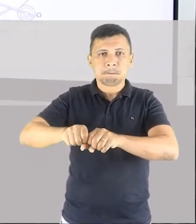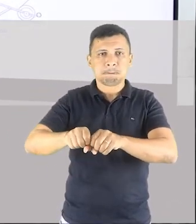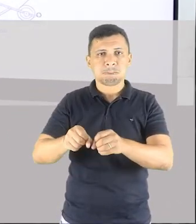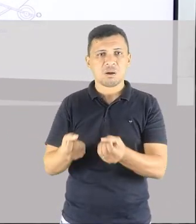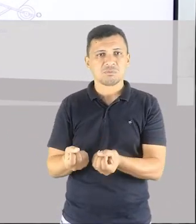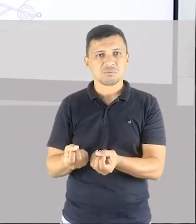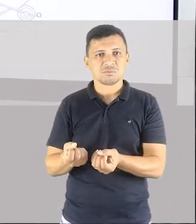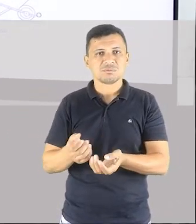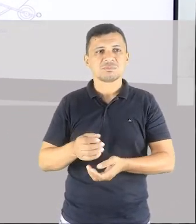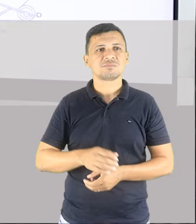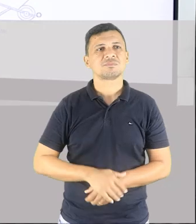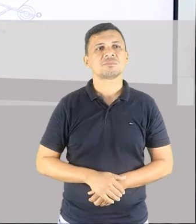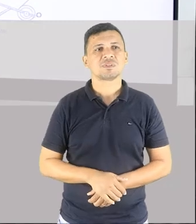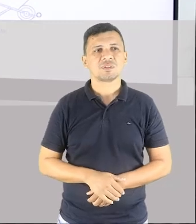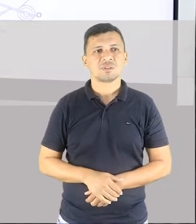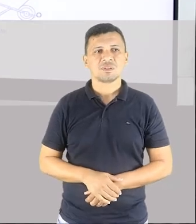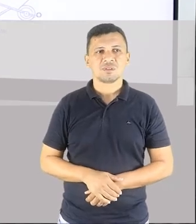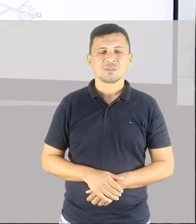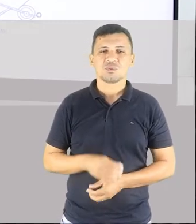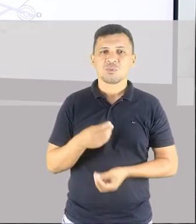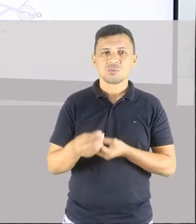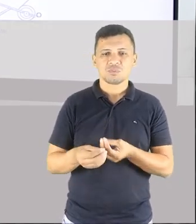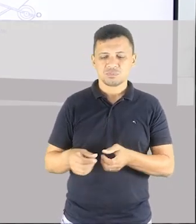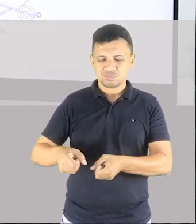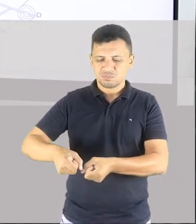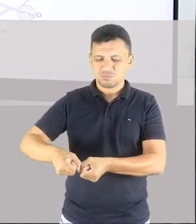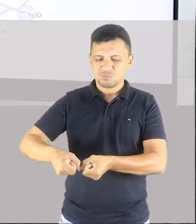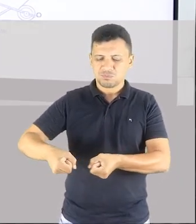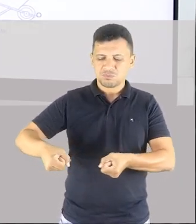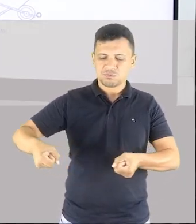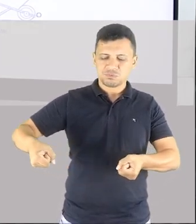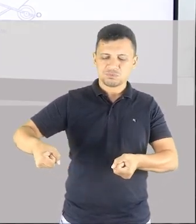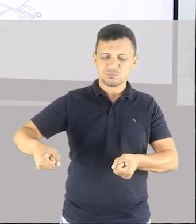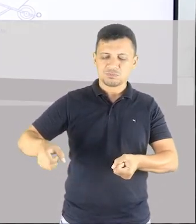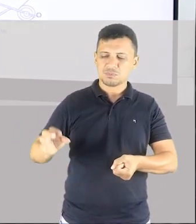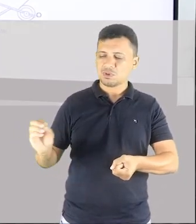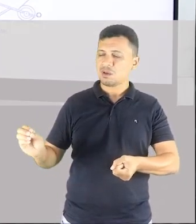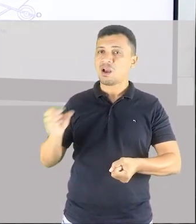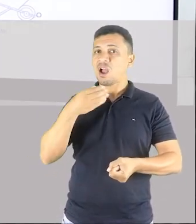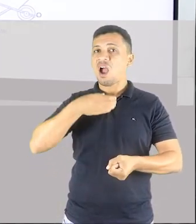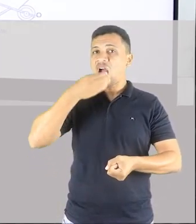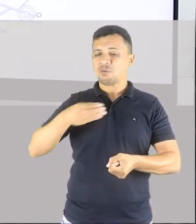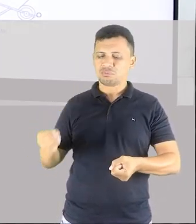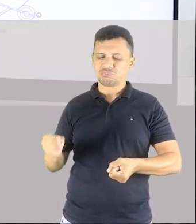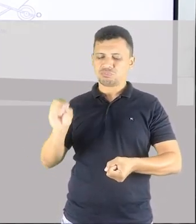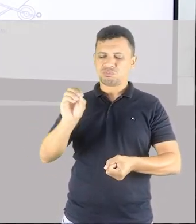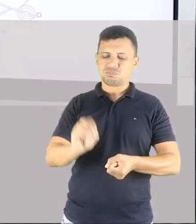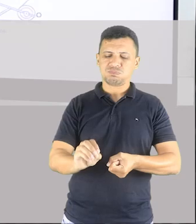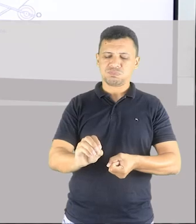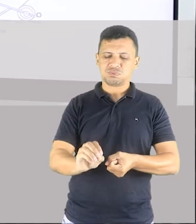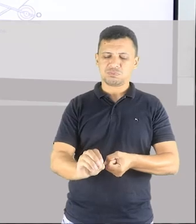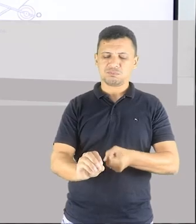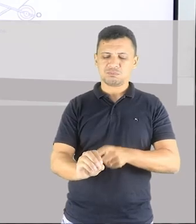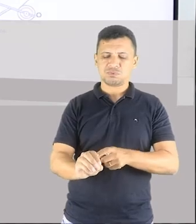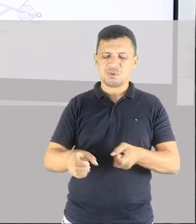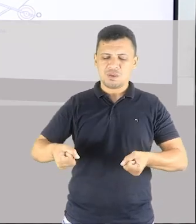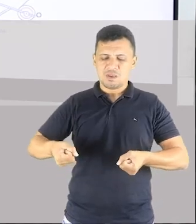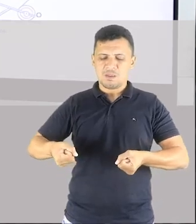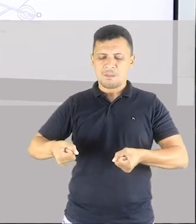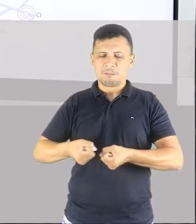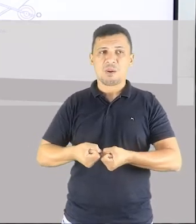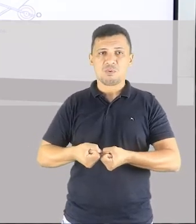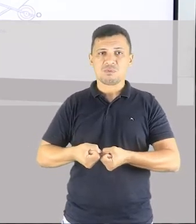Olha onde está o apoio. Você abre isso, né? Coloca a noz e fecha. A força potente bem aqui,